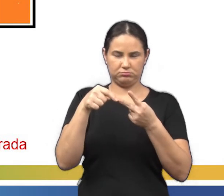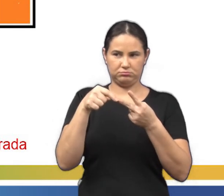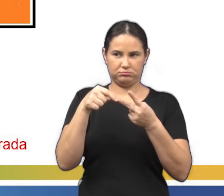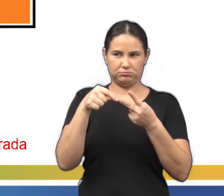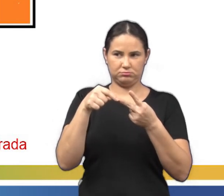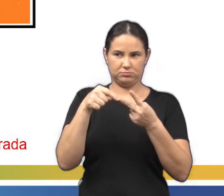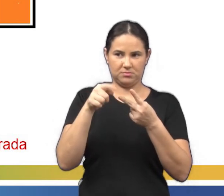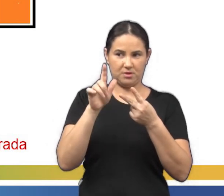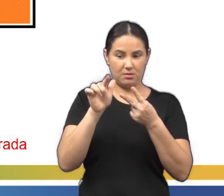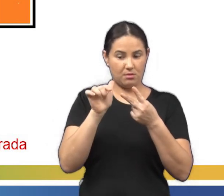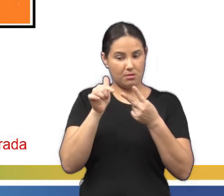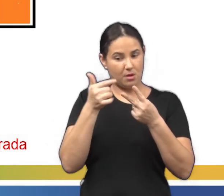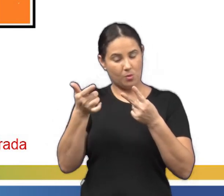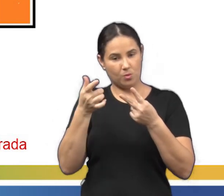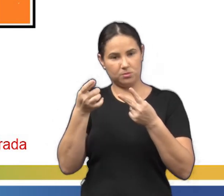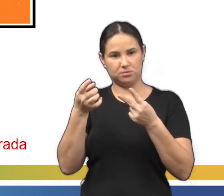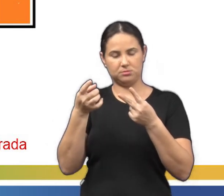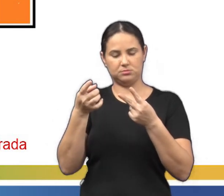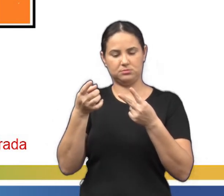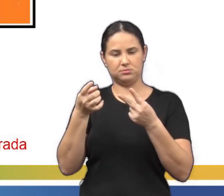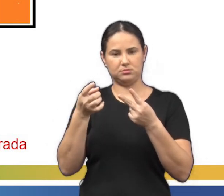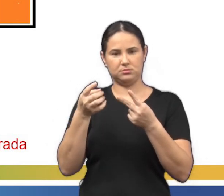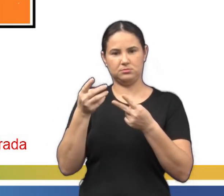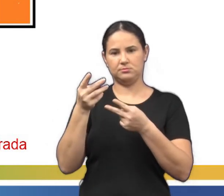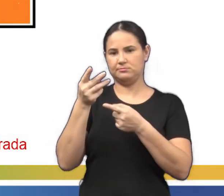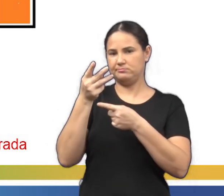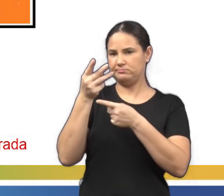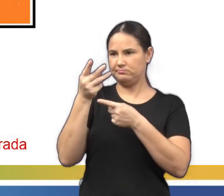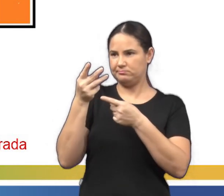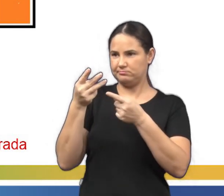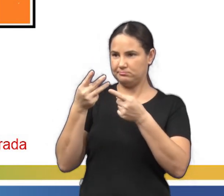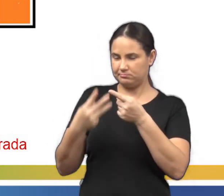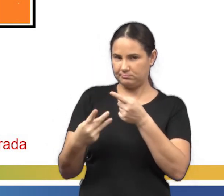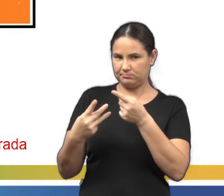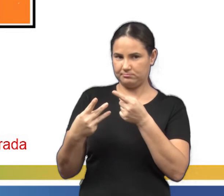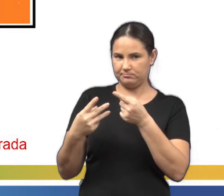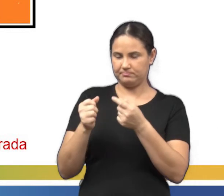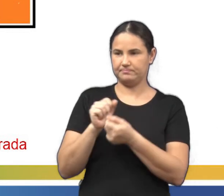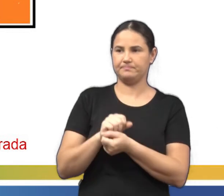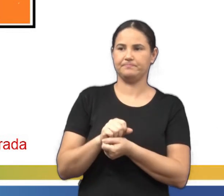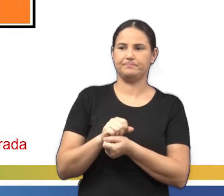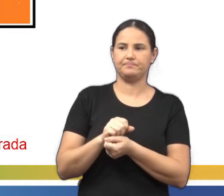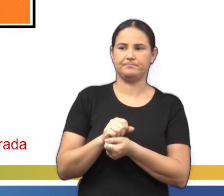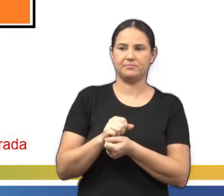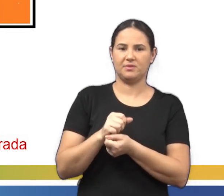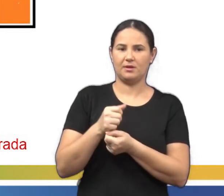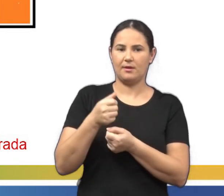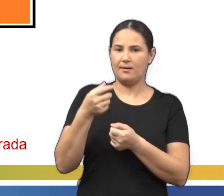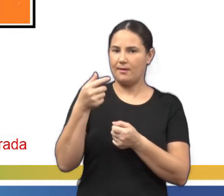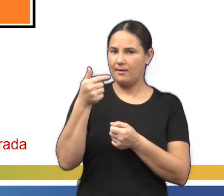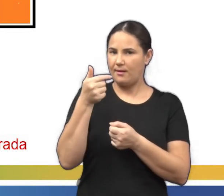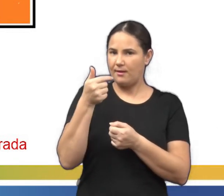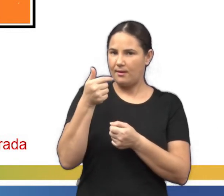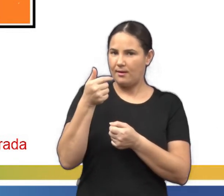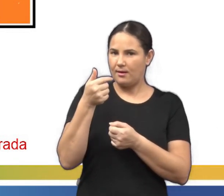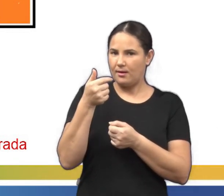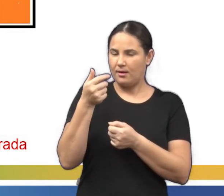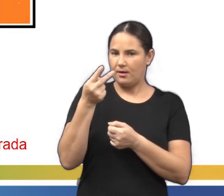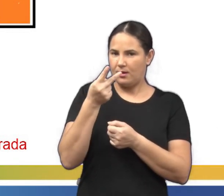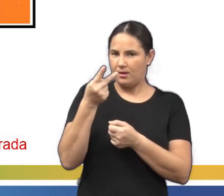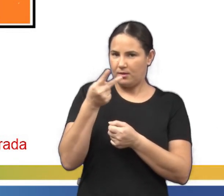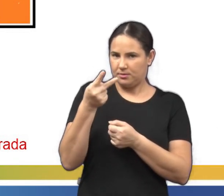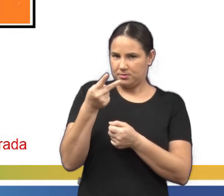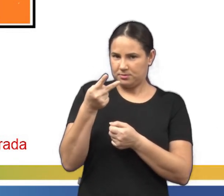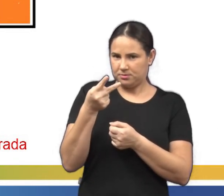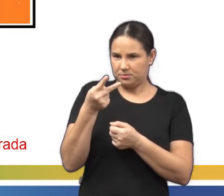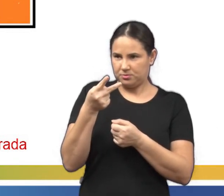vai pavimentar as outras 3 partes que tem aí. Se a segunda está pavimentando 3 quintos e 3 quintos é